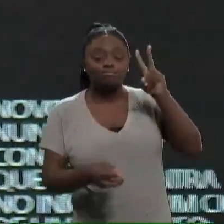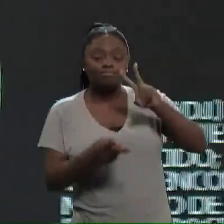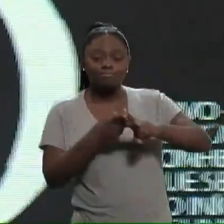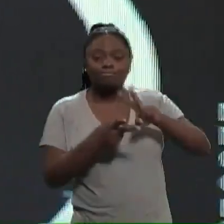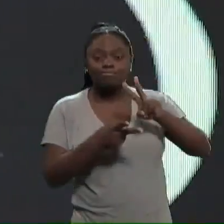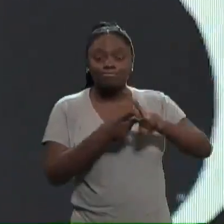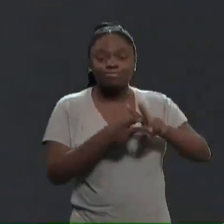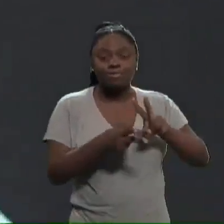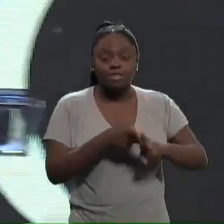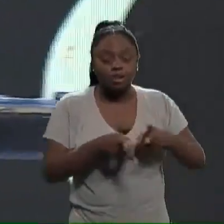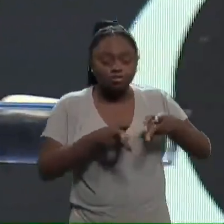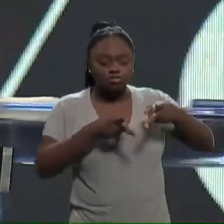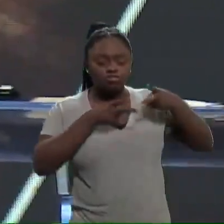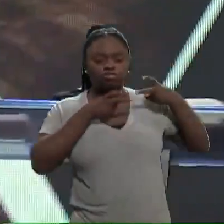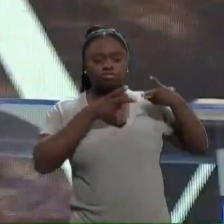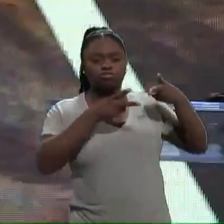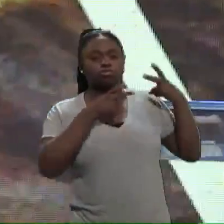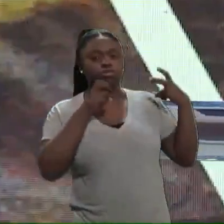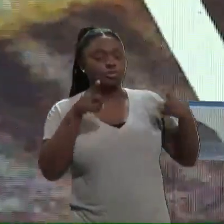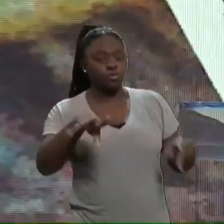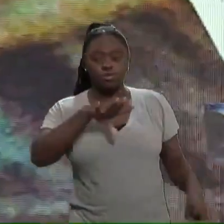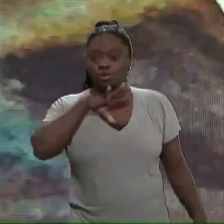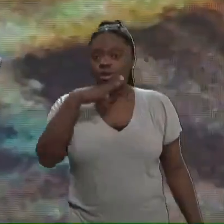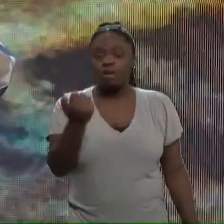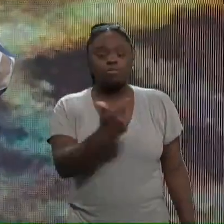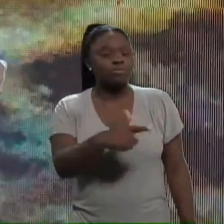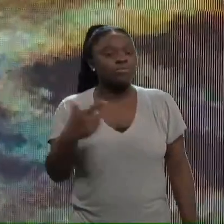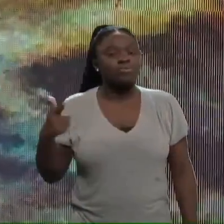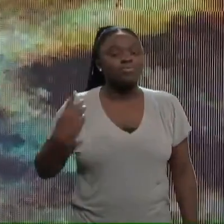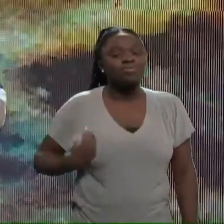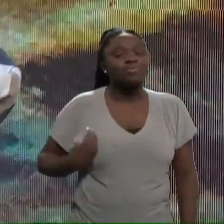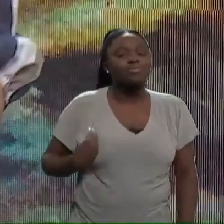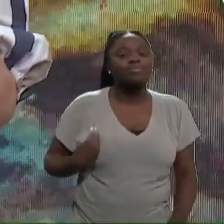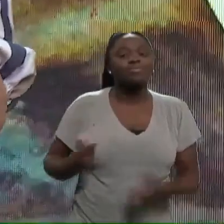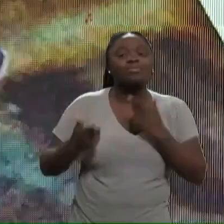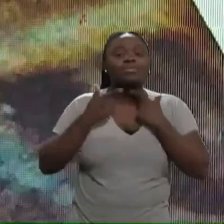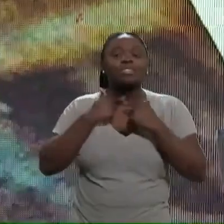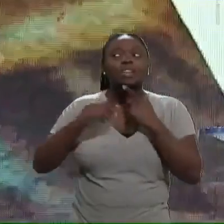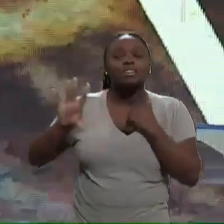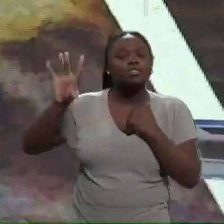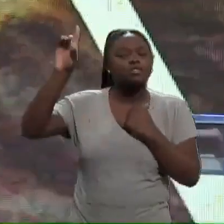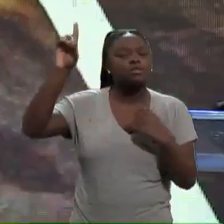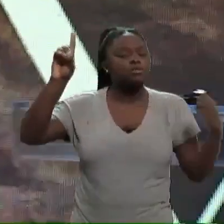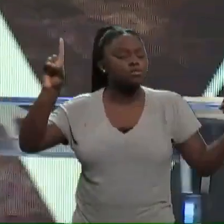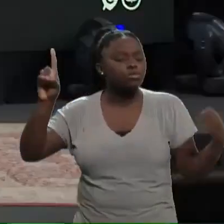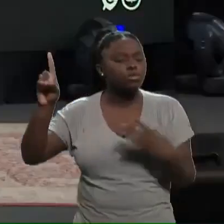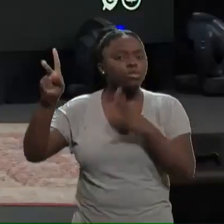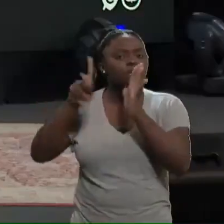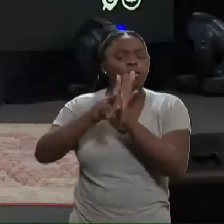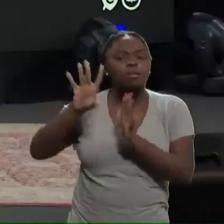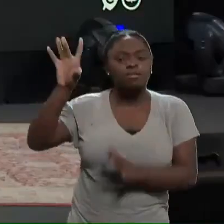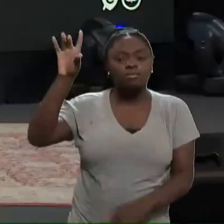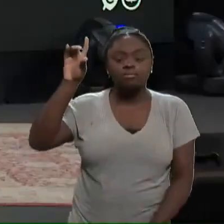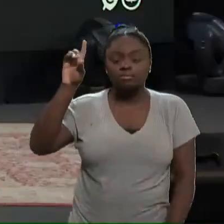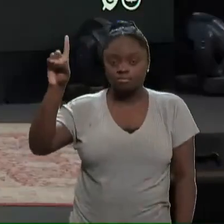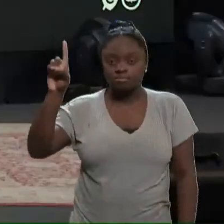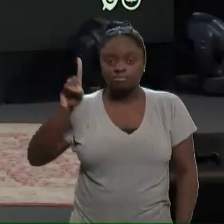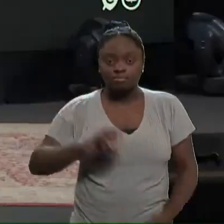puxar para que você não tenha ousadia para viver aquilo que vem de Deus, a novidade que vem de Deus.